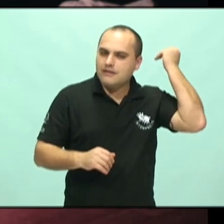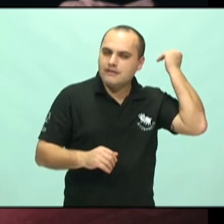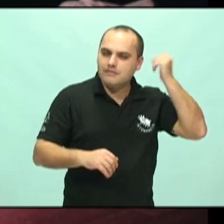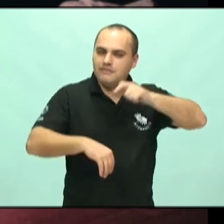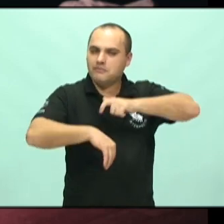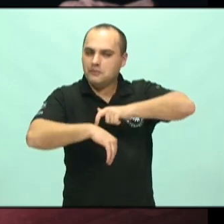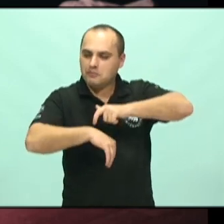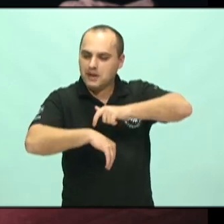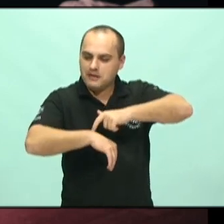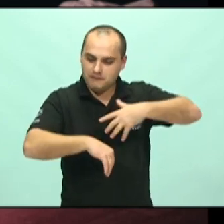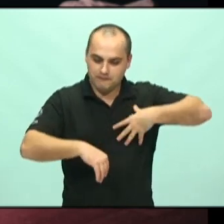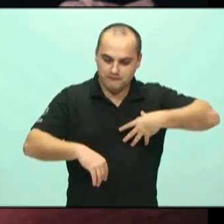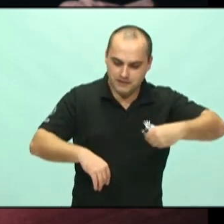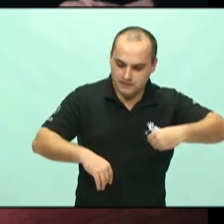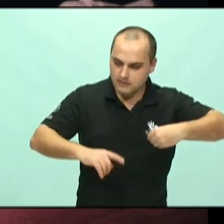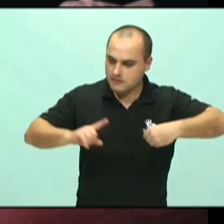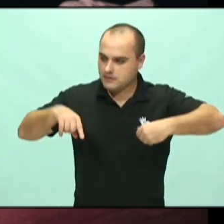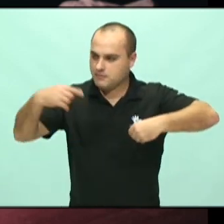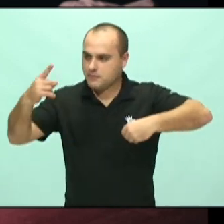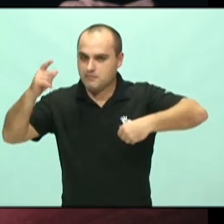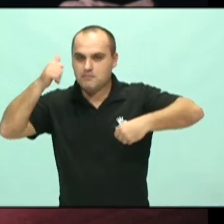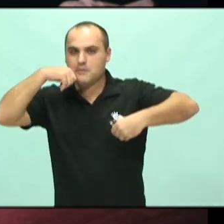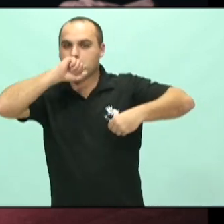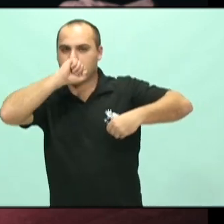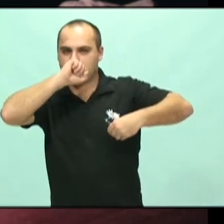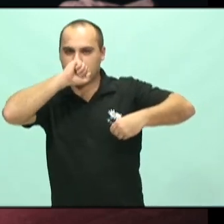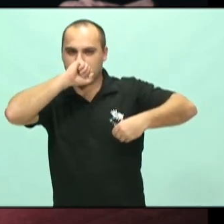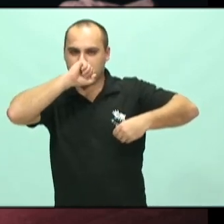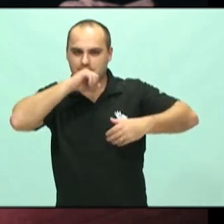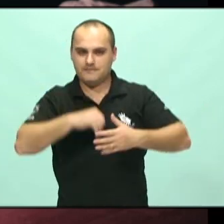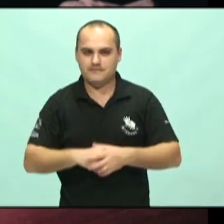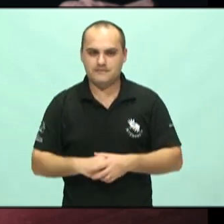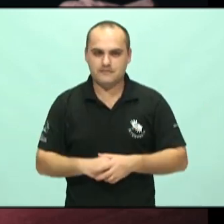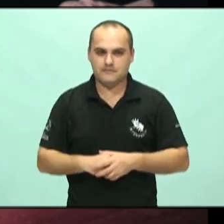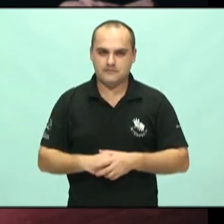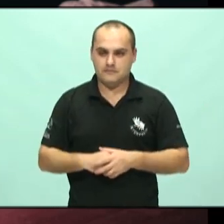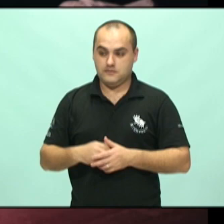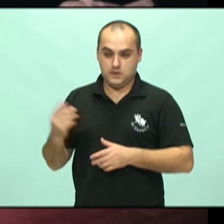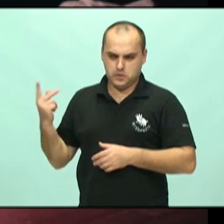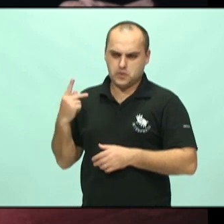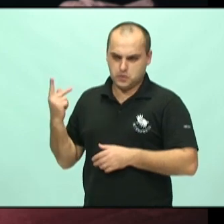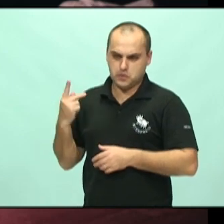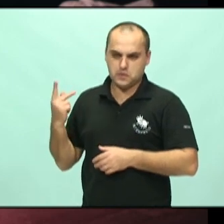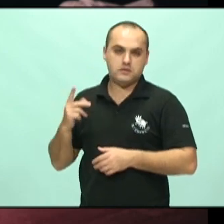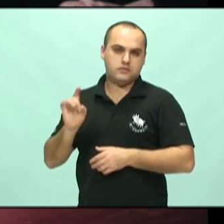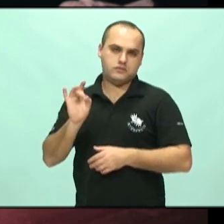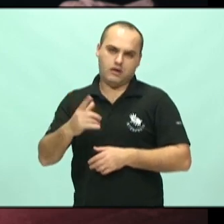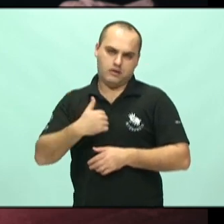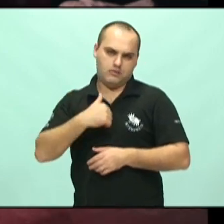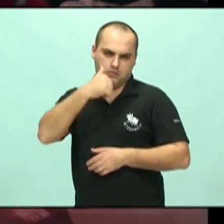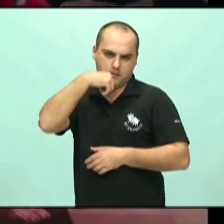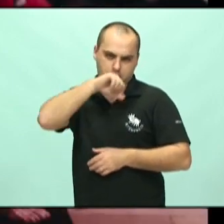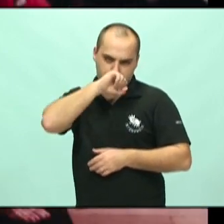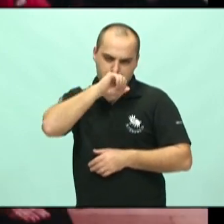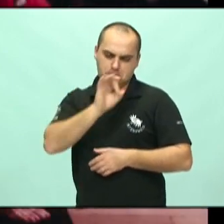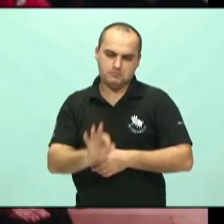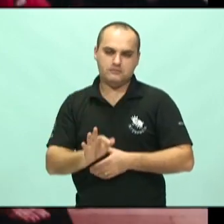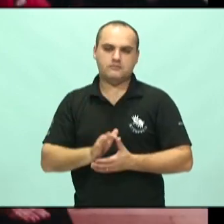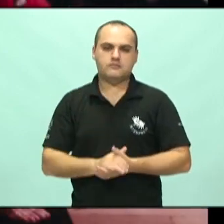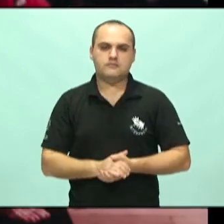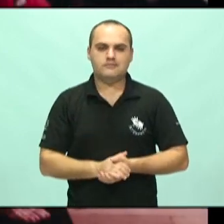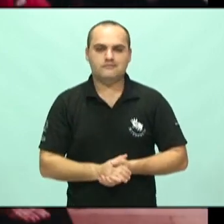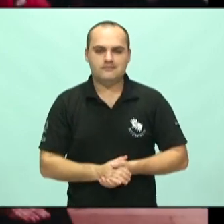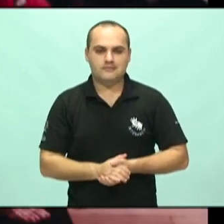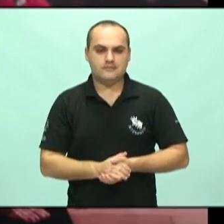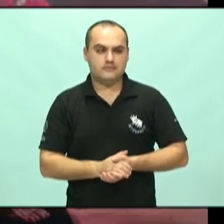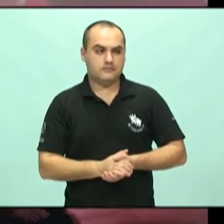memórias como mães. Ali no meu caso, que de nós duas, só eu que sou Sou mãe já, né? Para montar uma peça